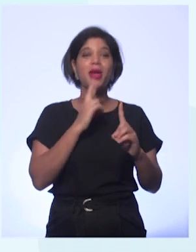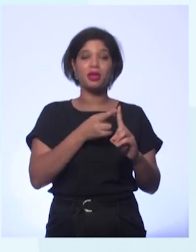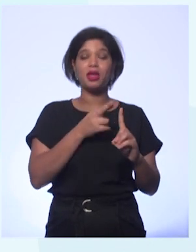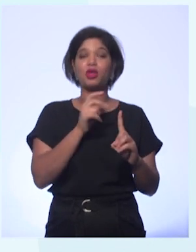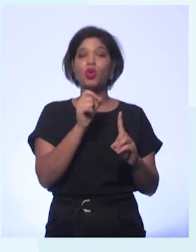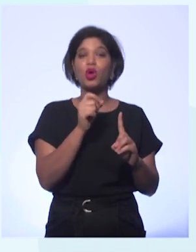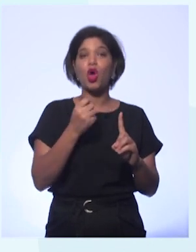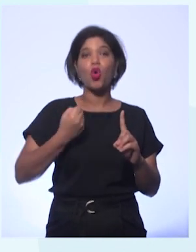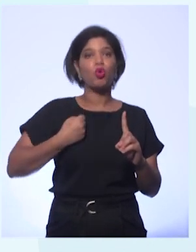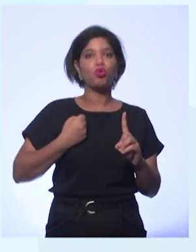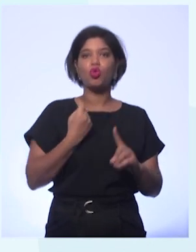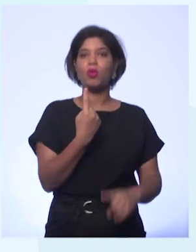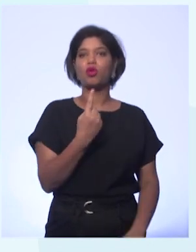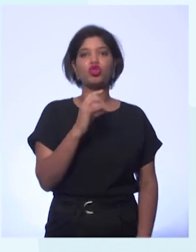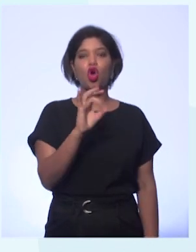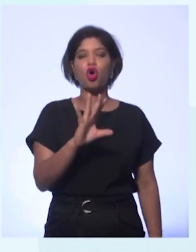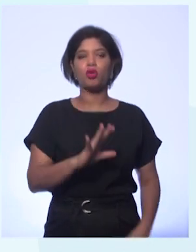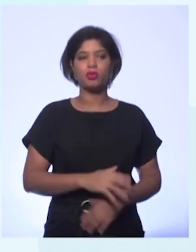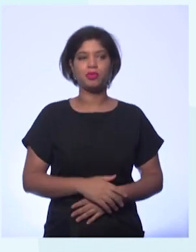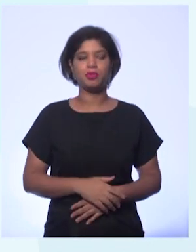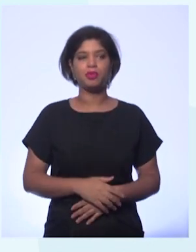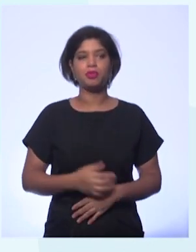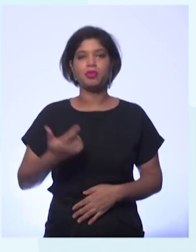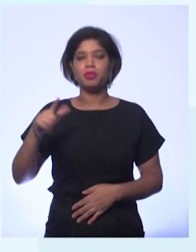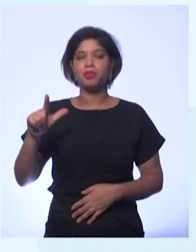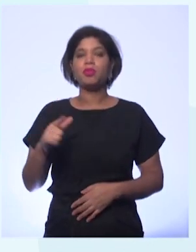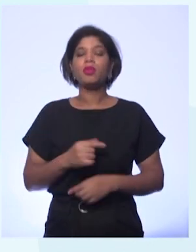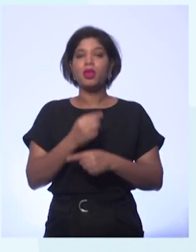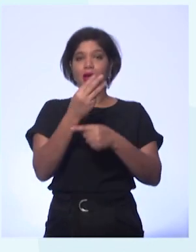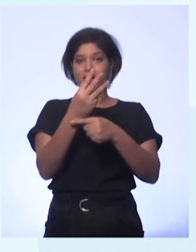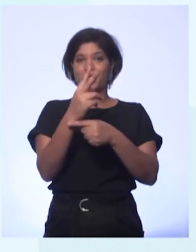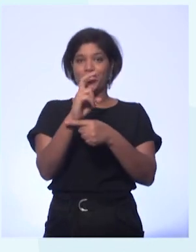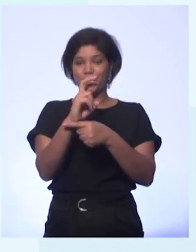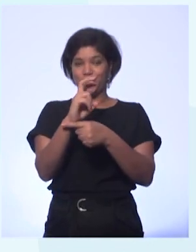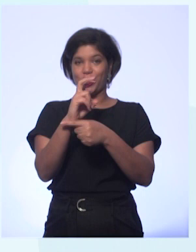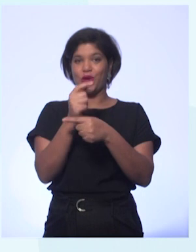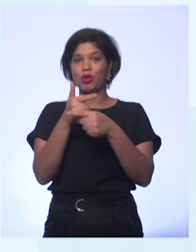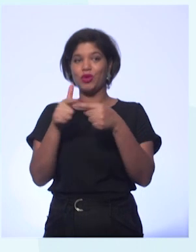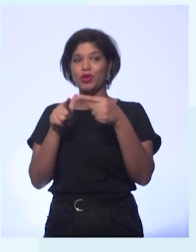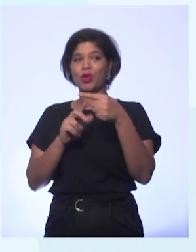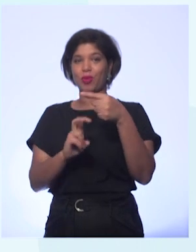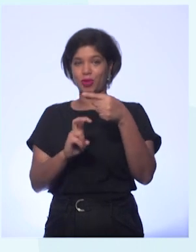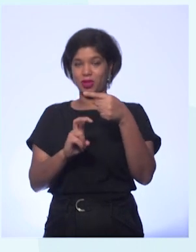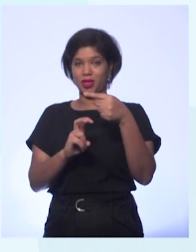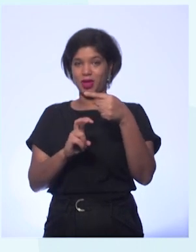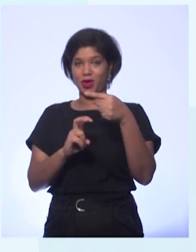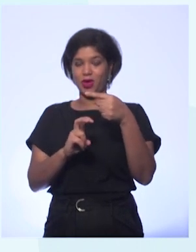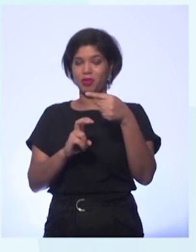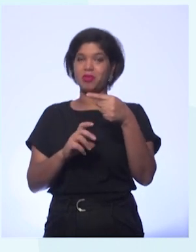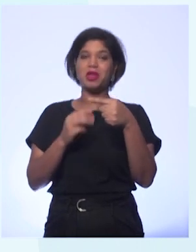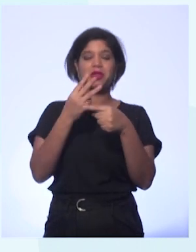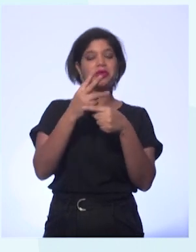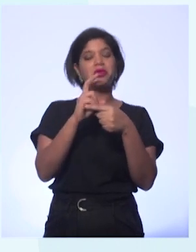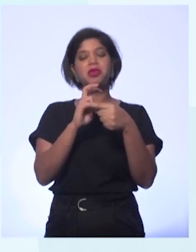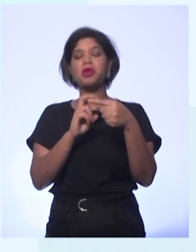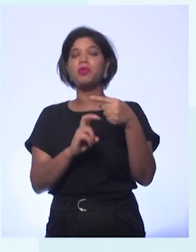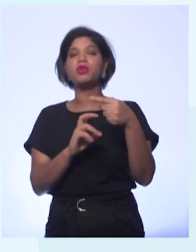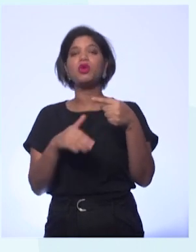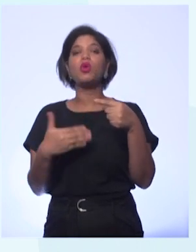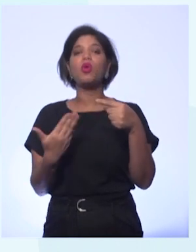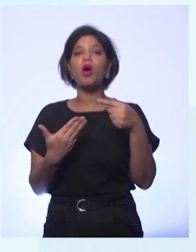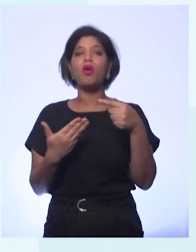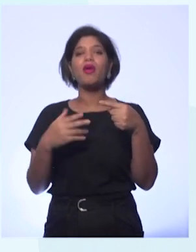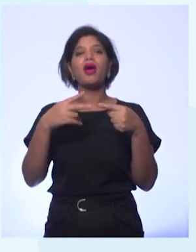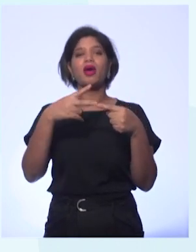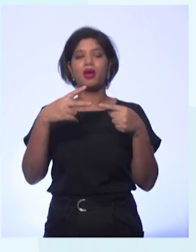inteiro. Vamos olhar a segunda aí, ó. 35 dividido por 5, 35 quintos. Se eu dividir 35 por 5, dá um valor exato. Por